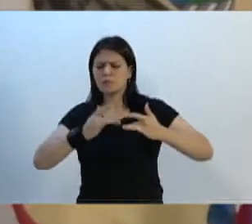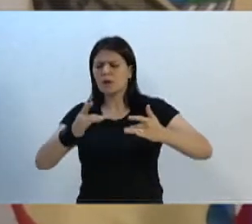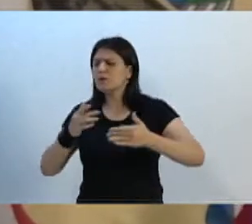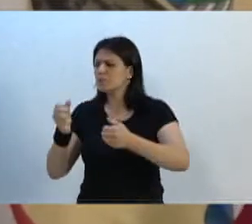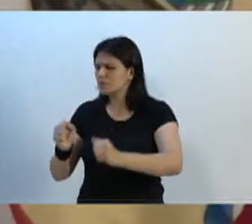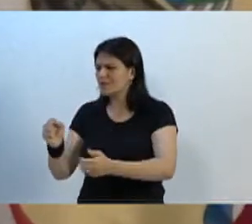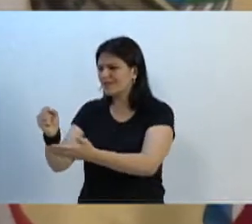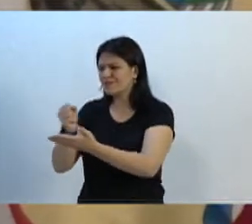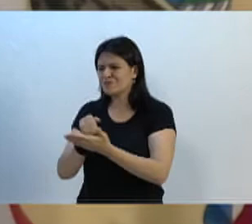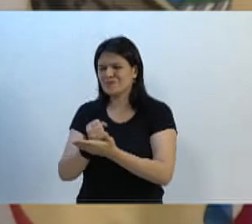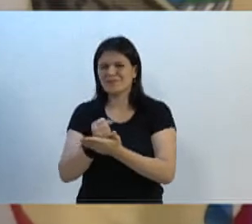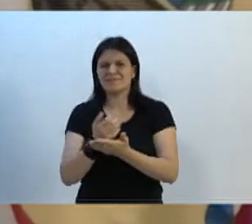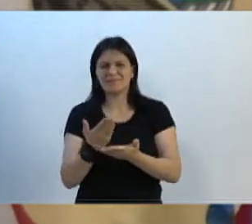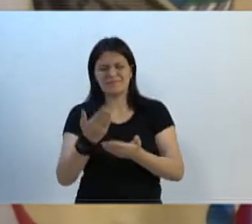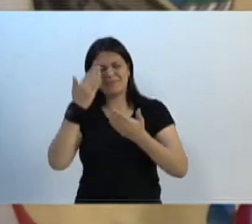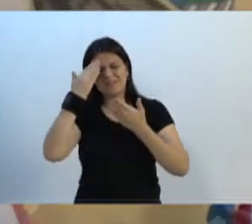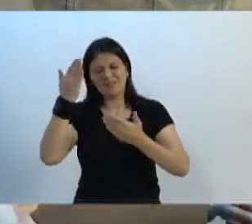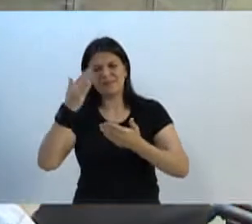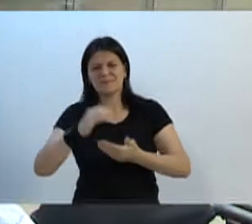puder auxiliar obrigado